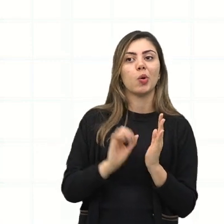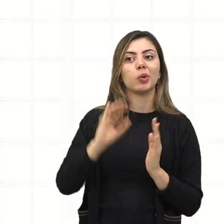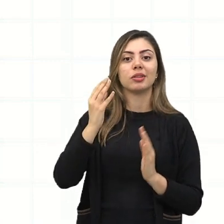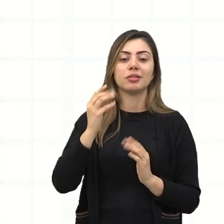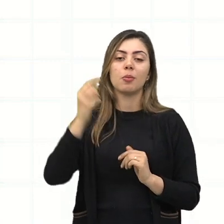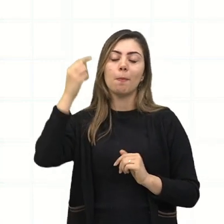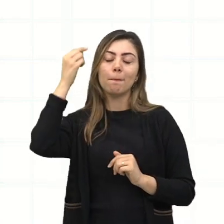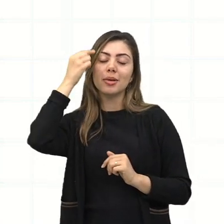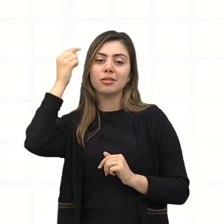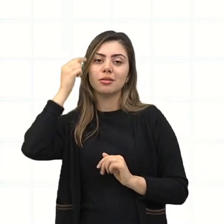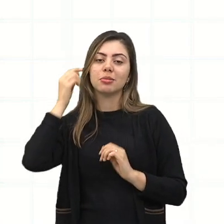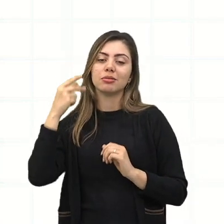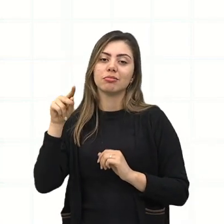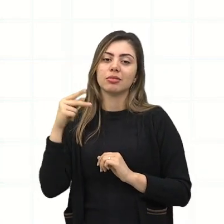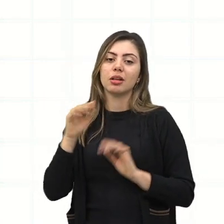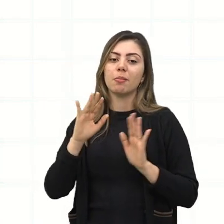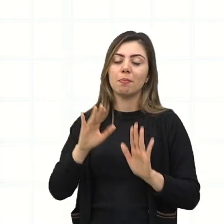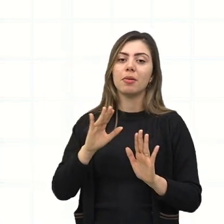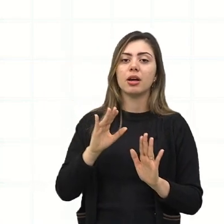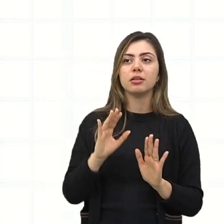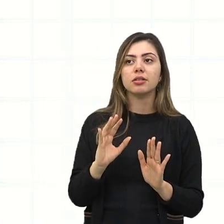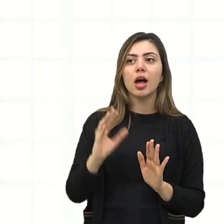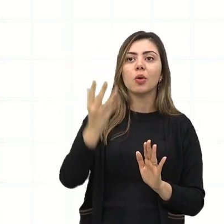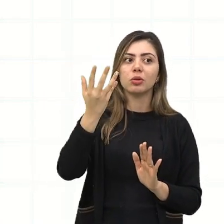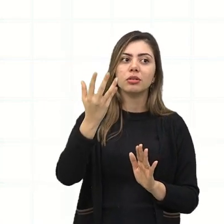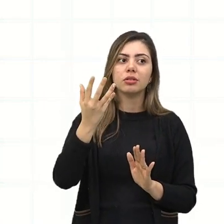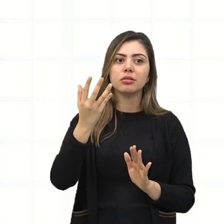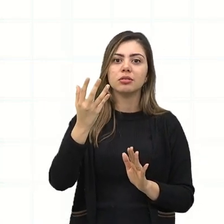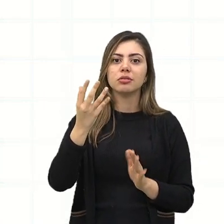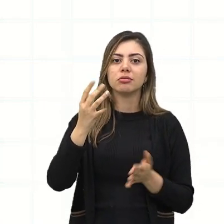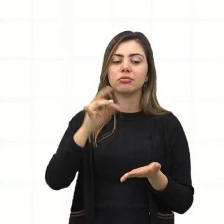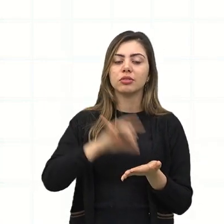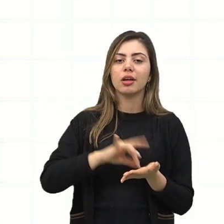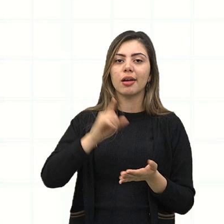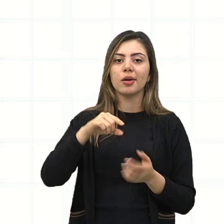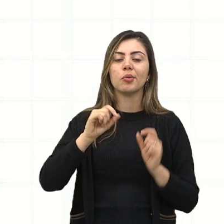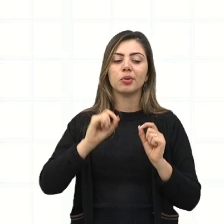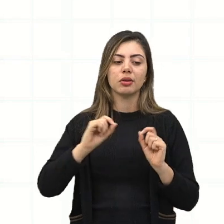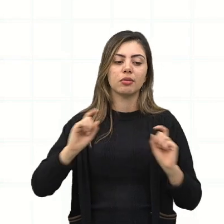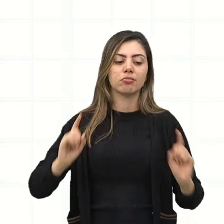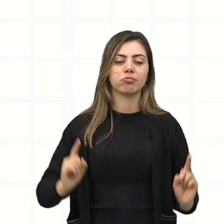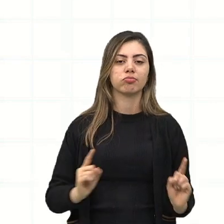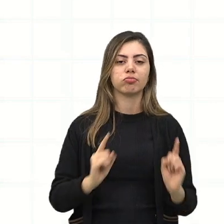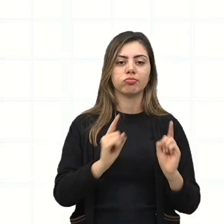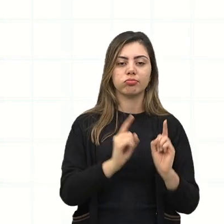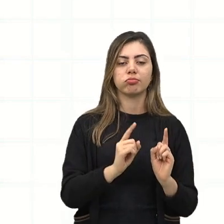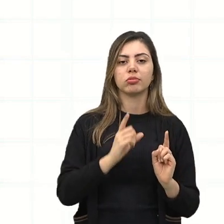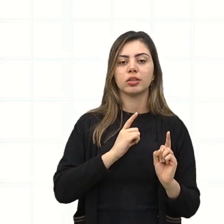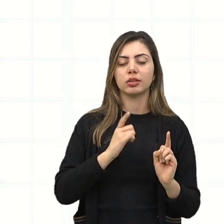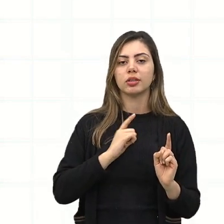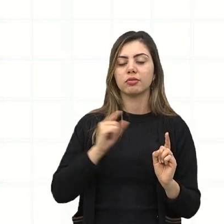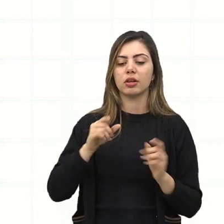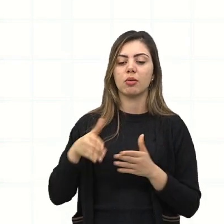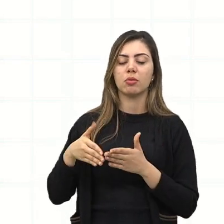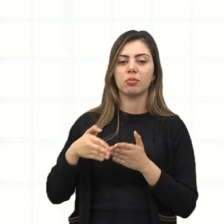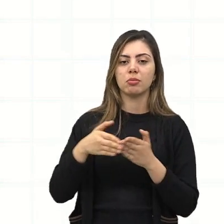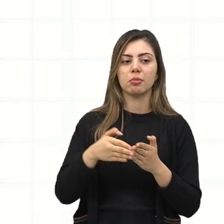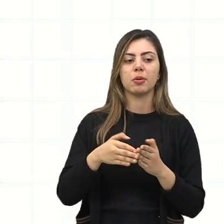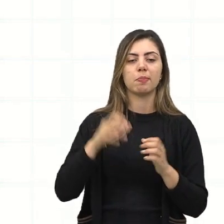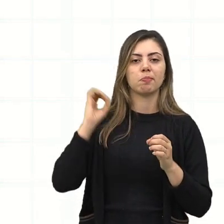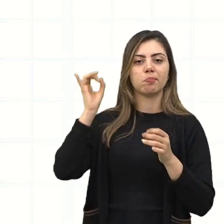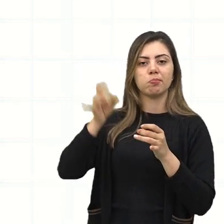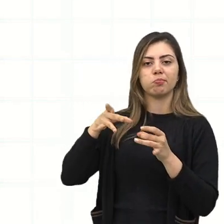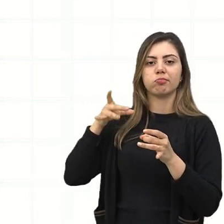tempo, usa um evento que supostamente era real, que é esse encontro entre Orelhana e a sua tripulação com